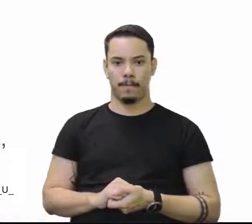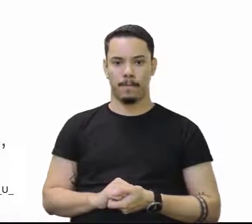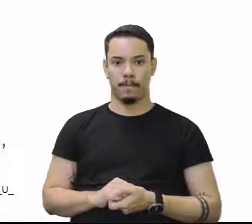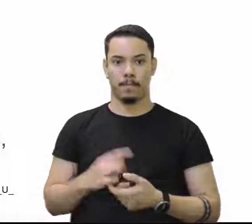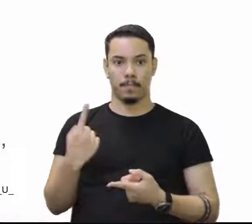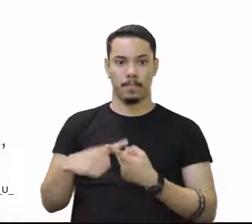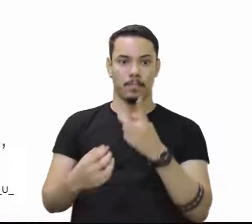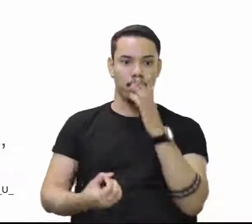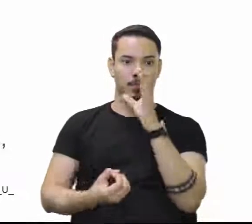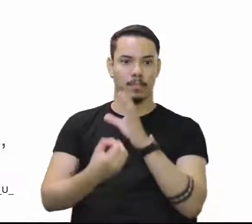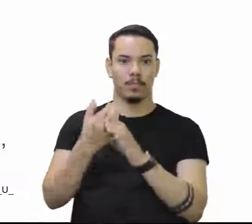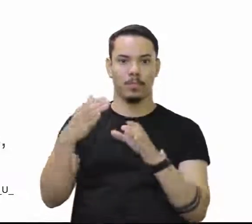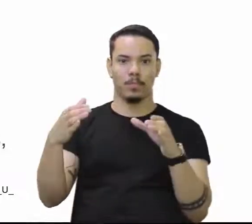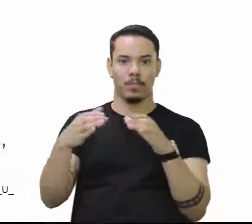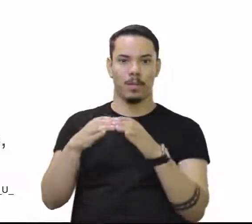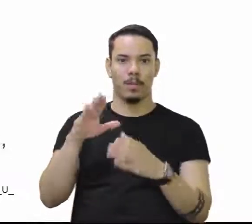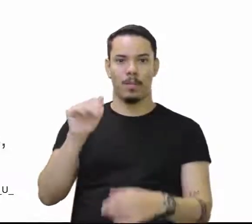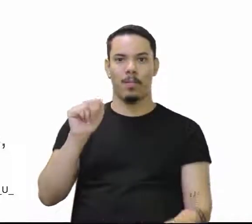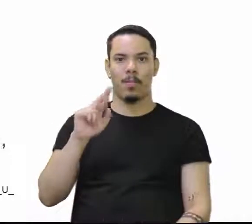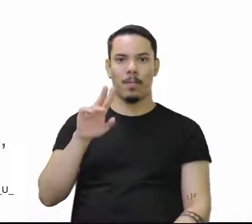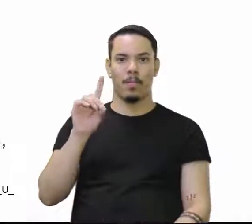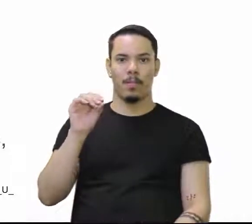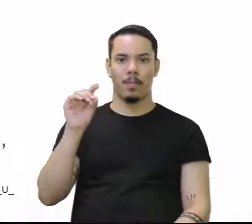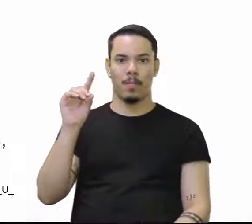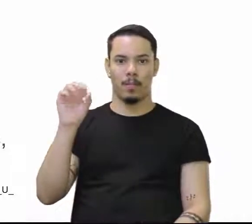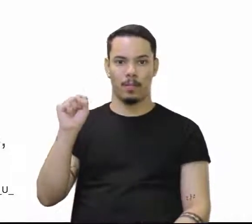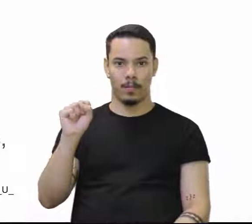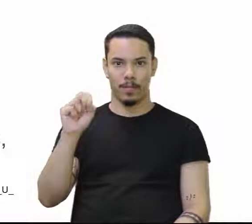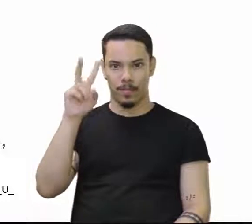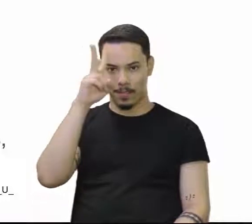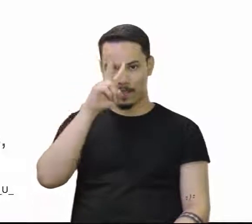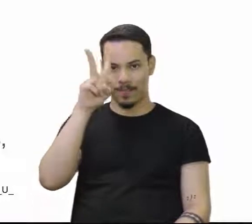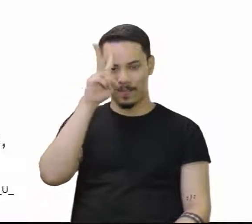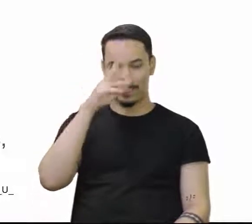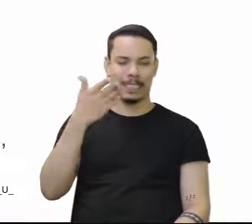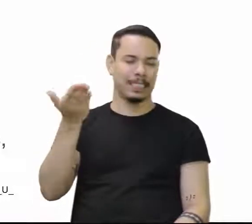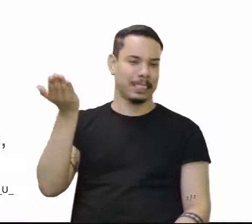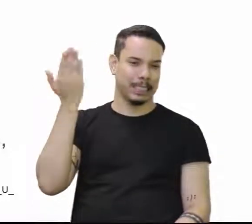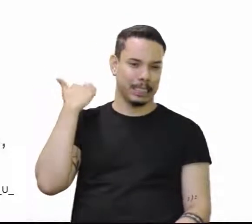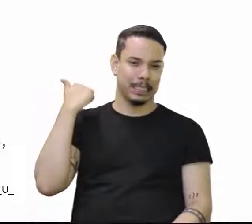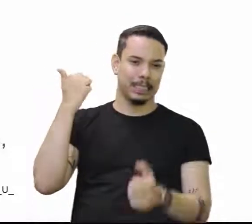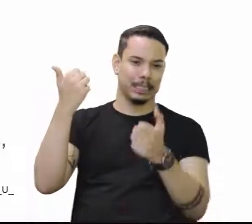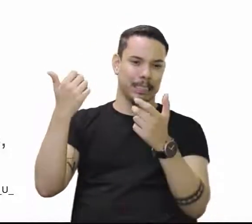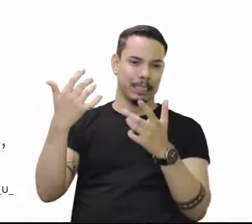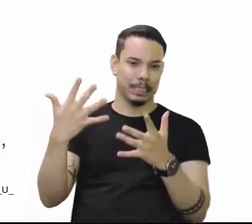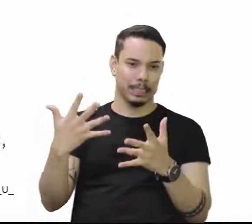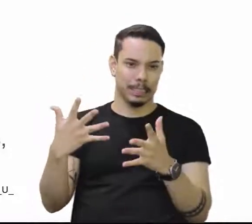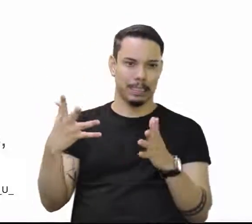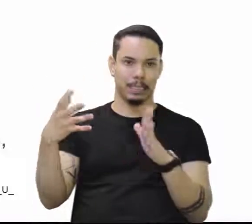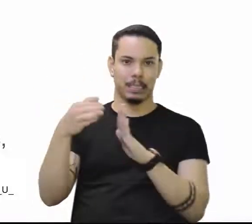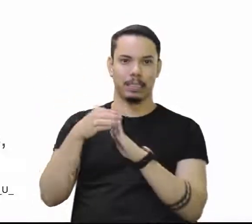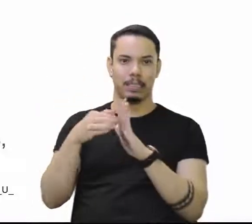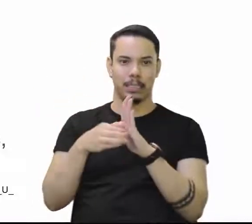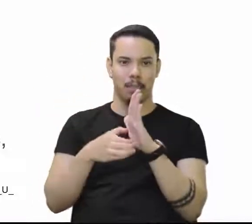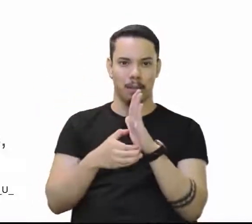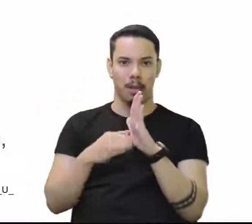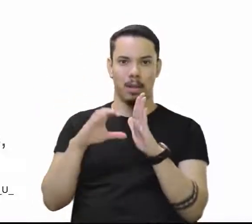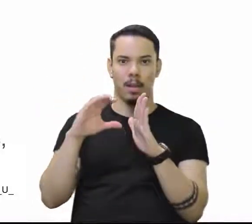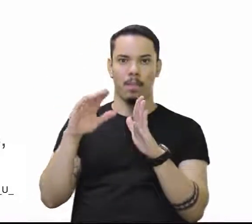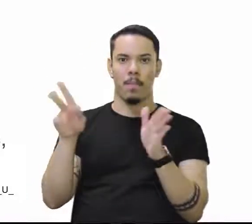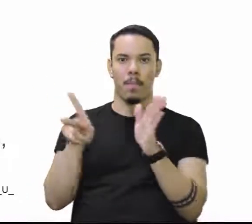Descendente barbadiano, vindo lá das ilhas de Barbados, ali das ilhas caribenhas.